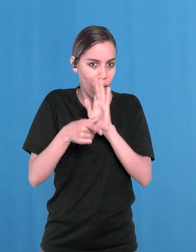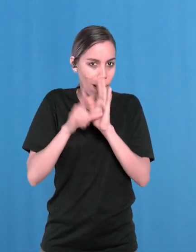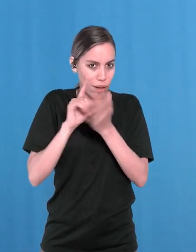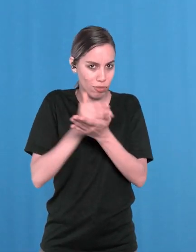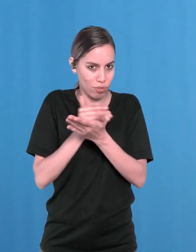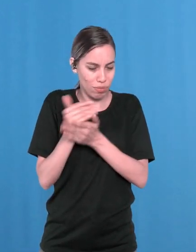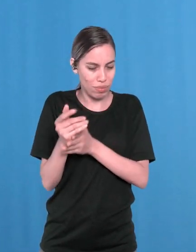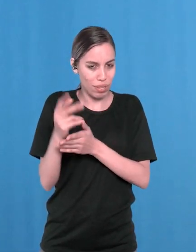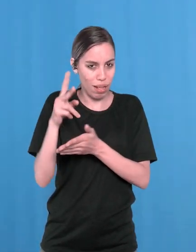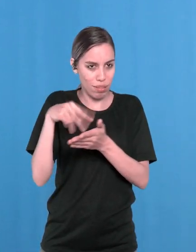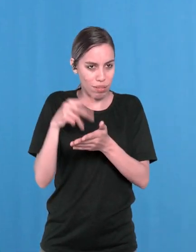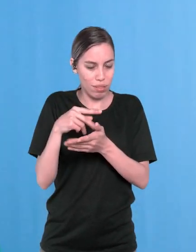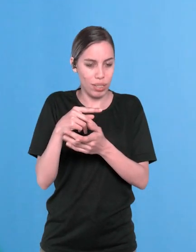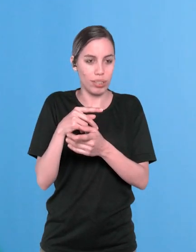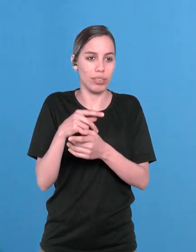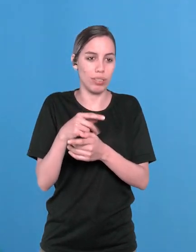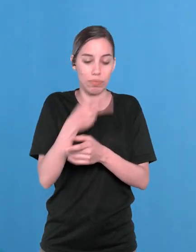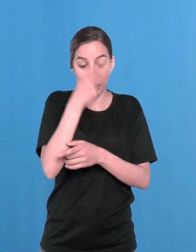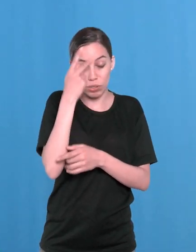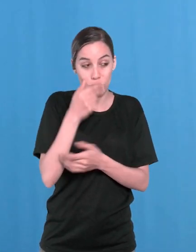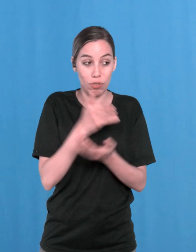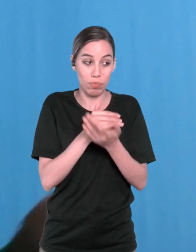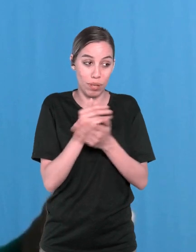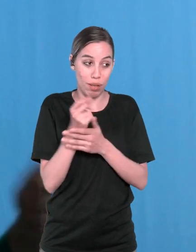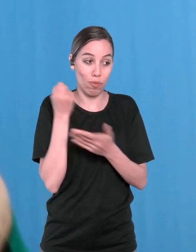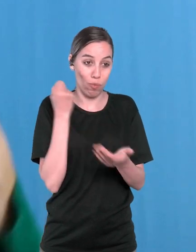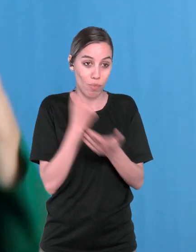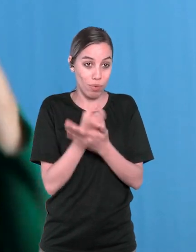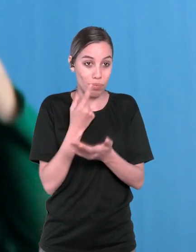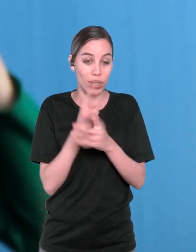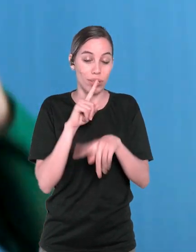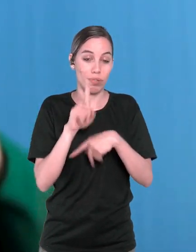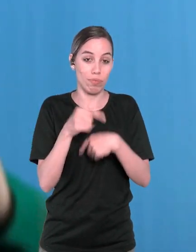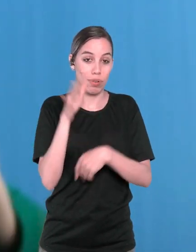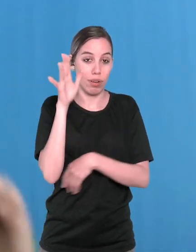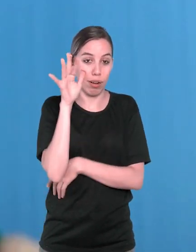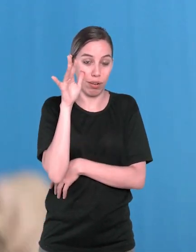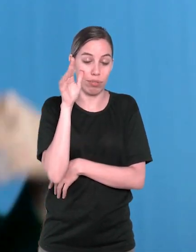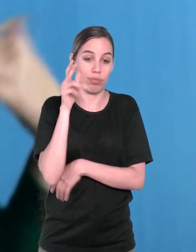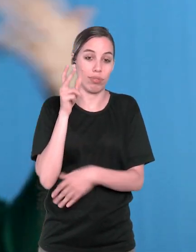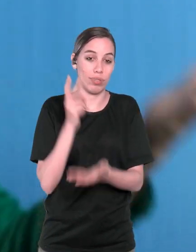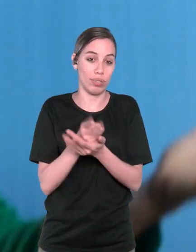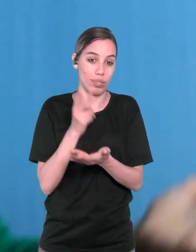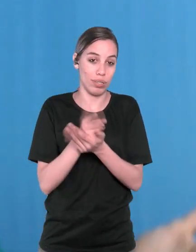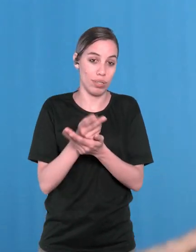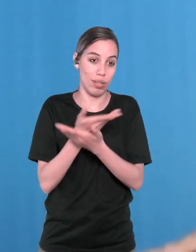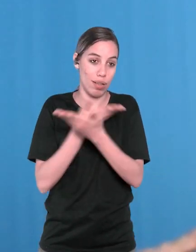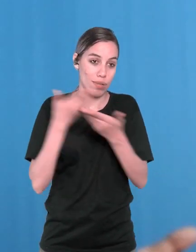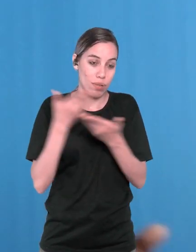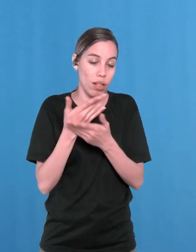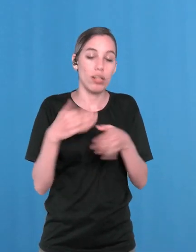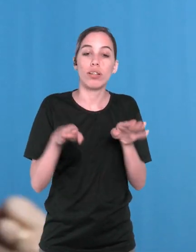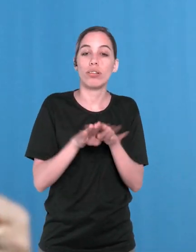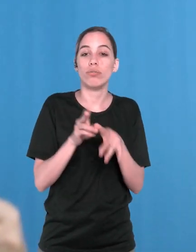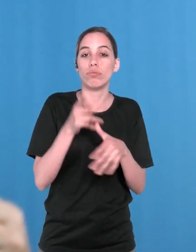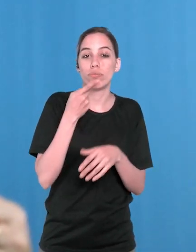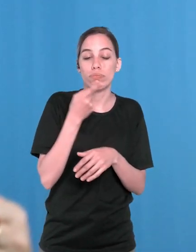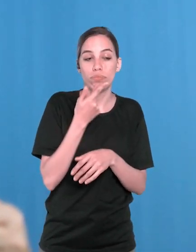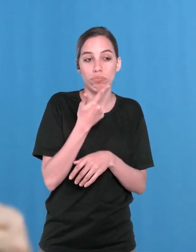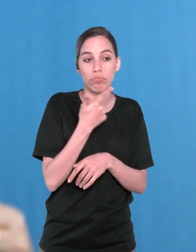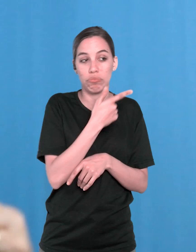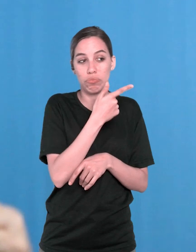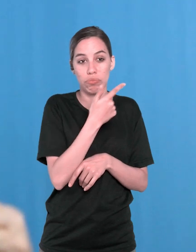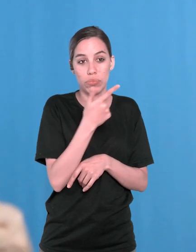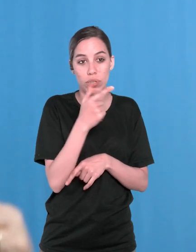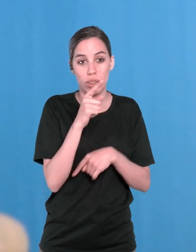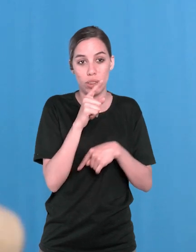vai comprar depois de assistir o programa Sempre um Papo, e também falar dos próximos passos, né? Após